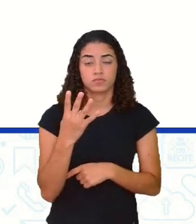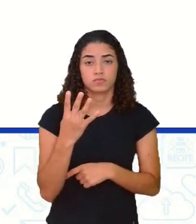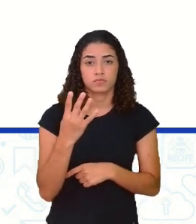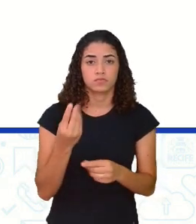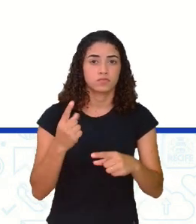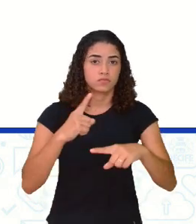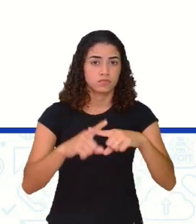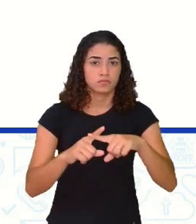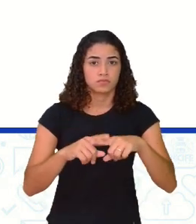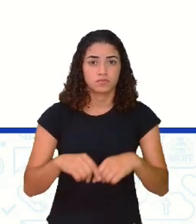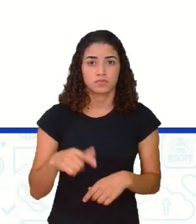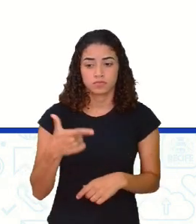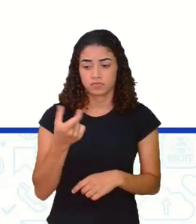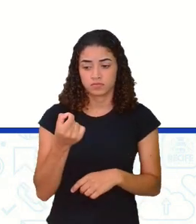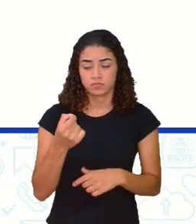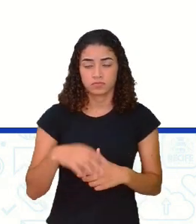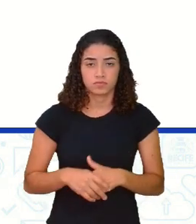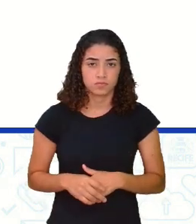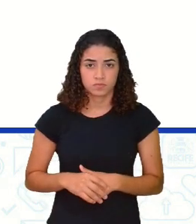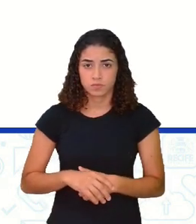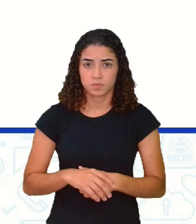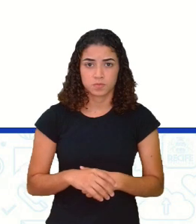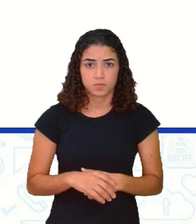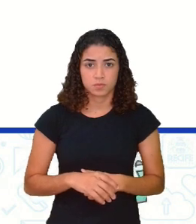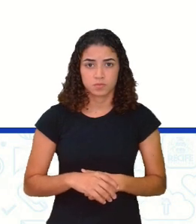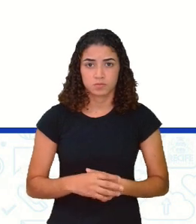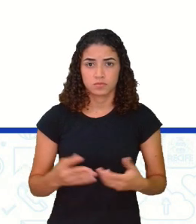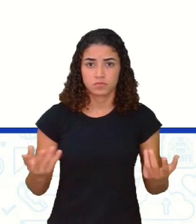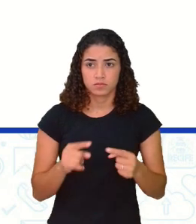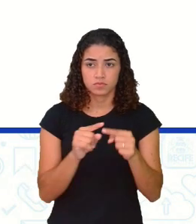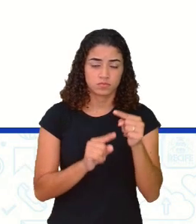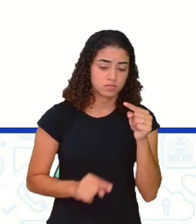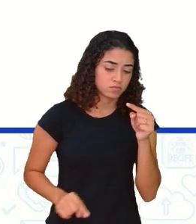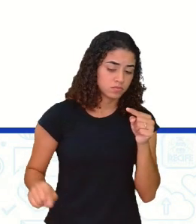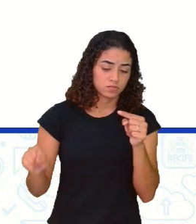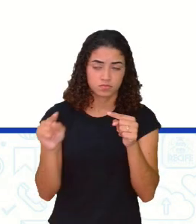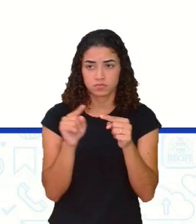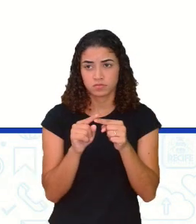que multiplica 20. Aqui o contorno